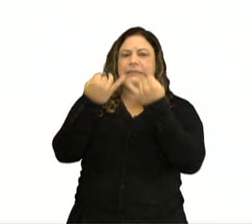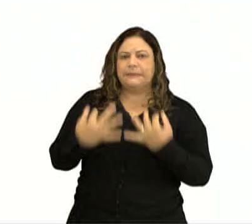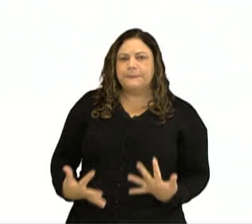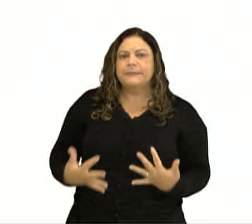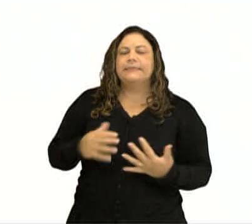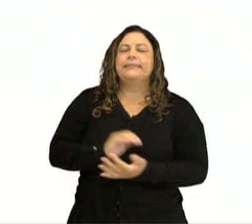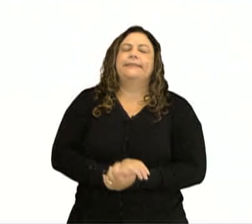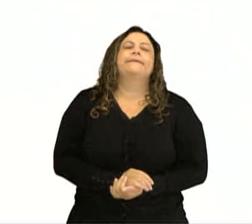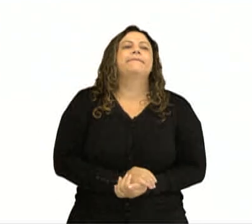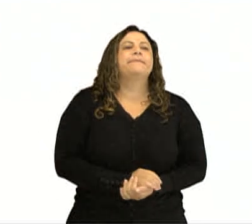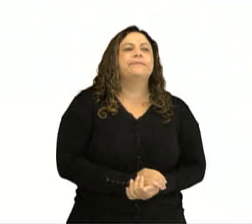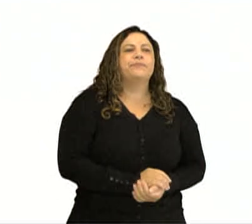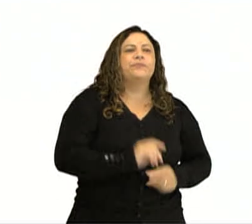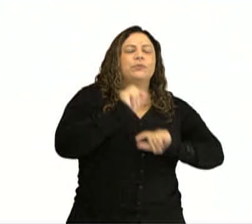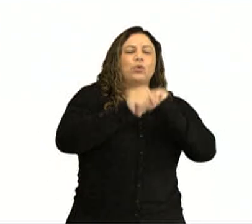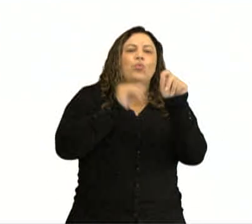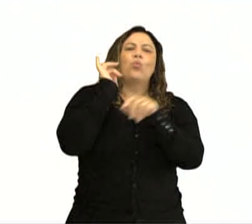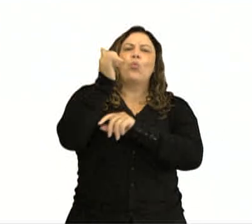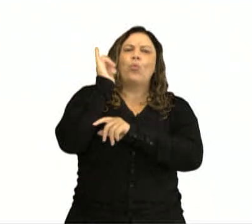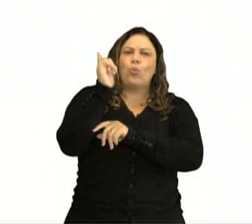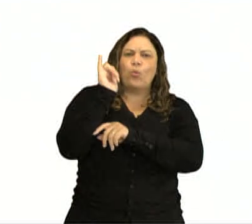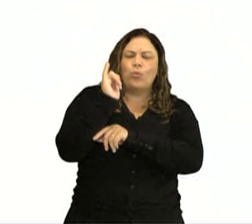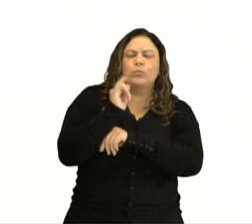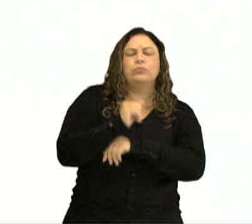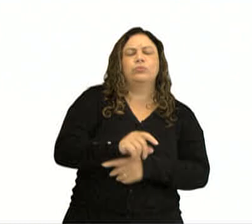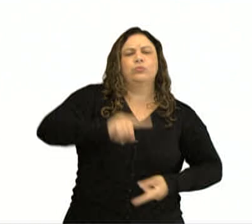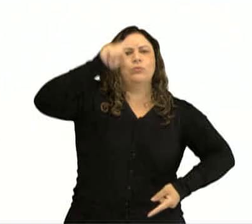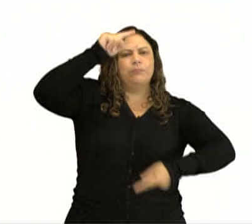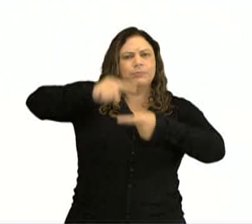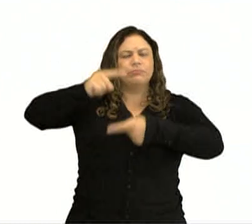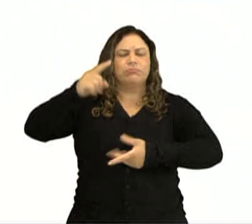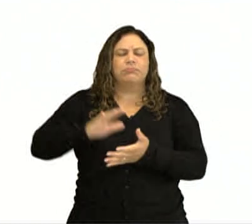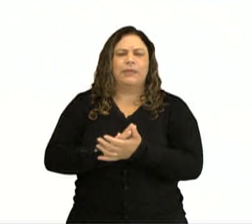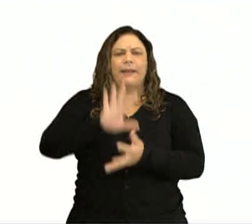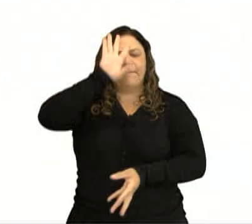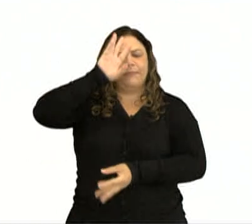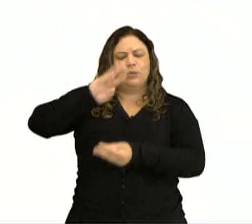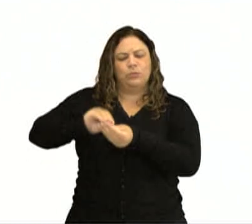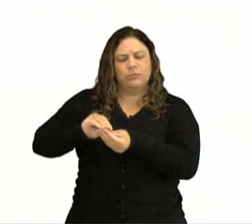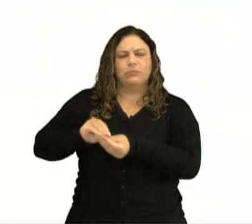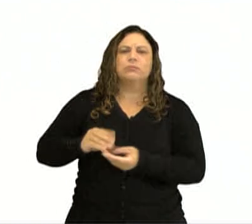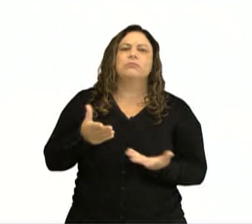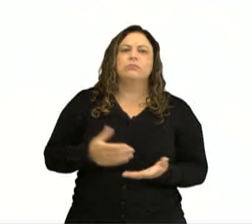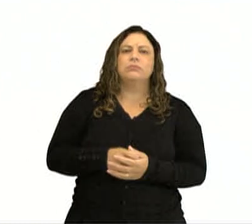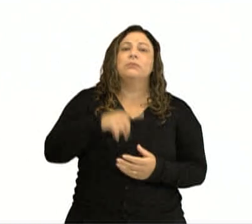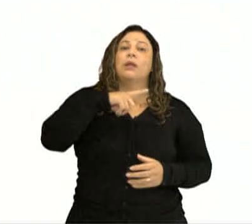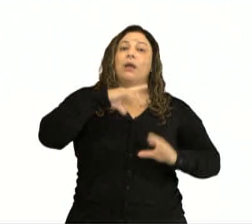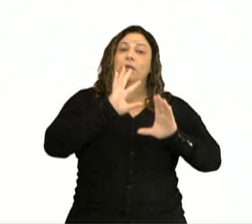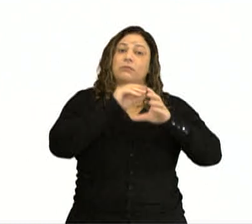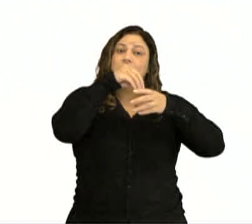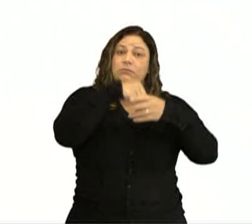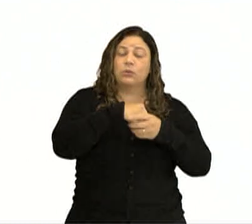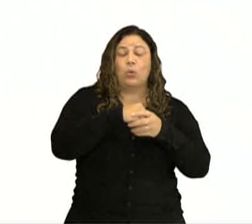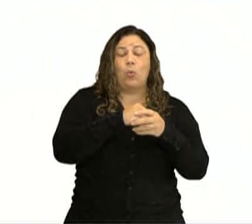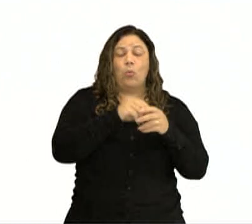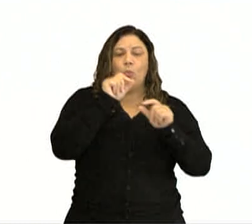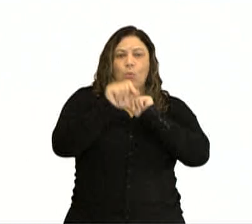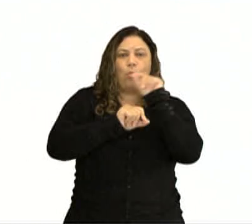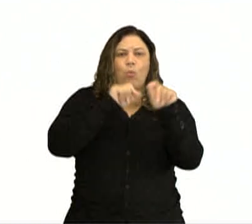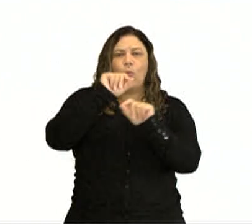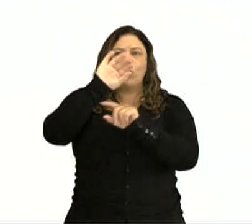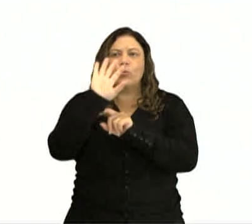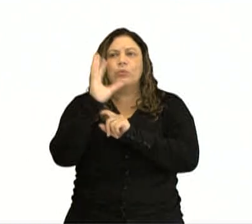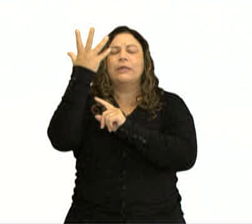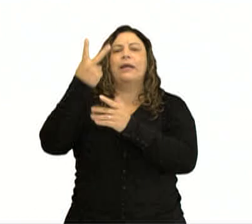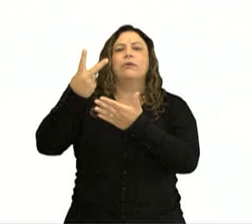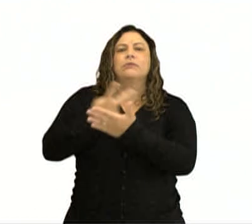O conto é uma narrativa breve e concisa, contendo um só conflito, uma